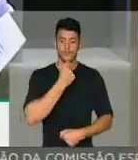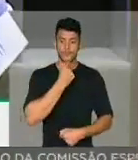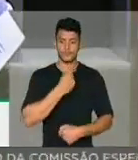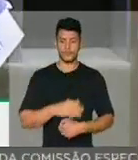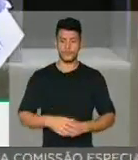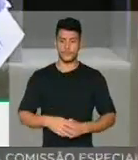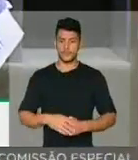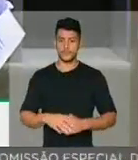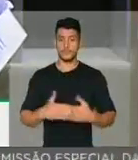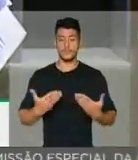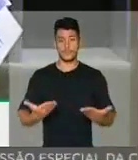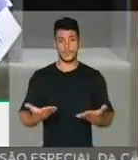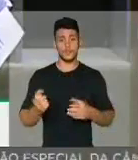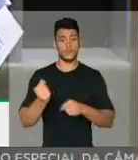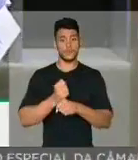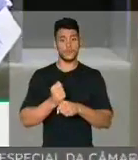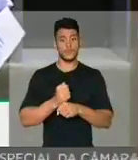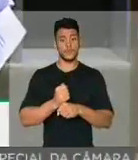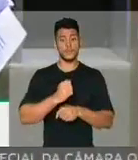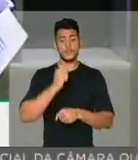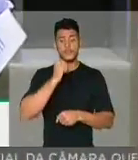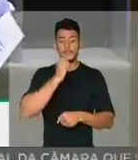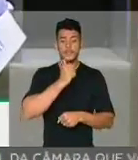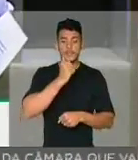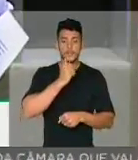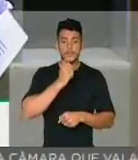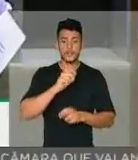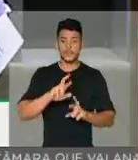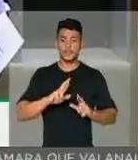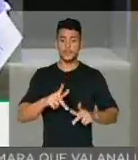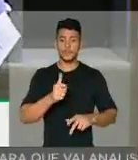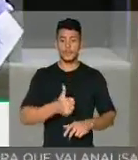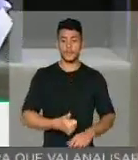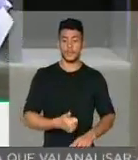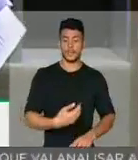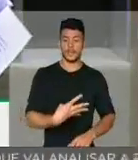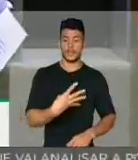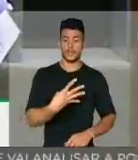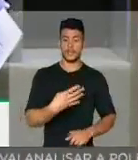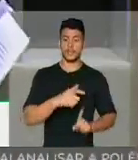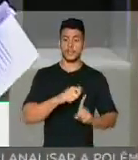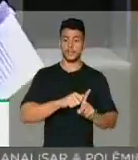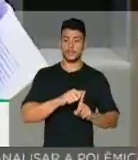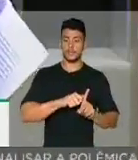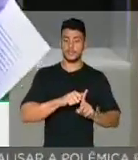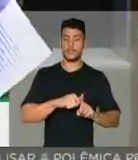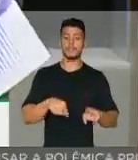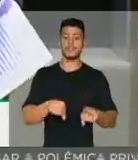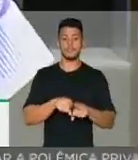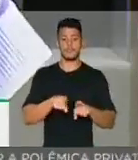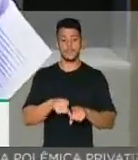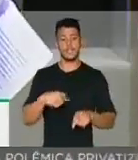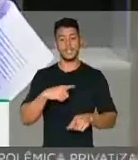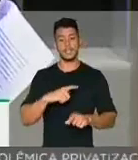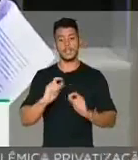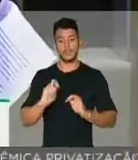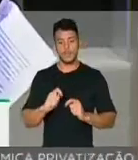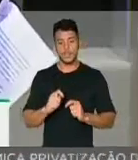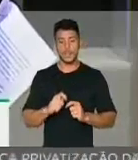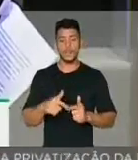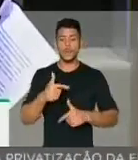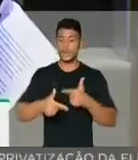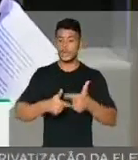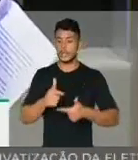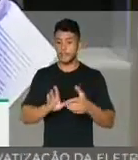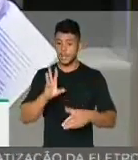seja, o ano da mulher brasileira passa dos 14 meses, sem contar com o segundo turno das tarefas